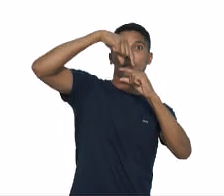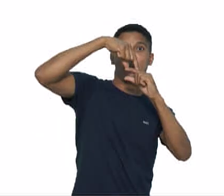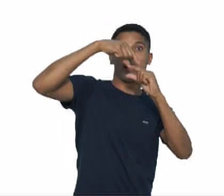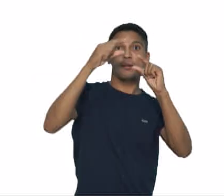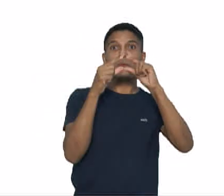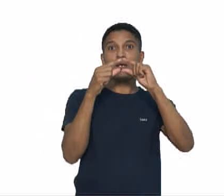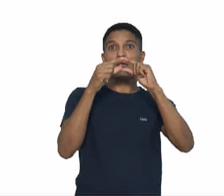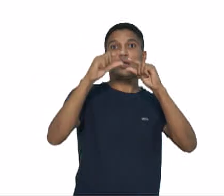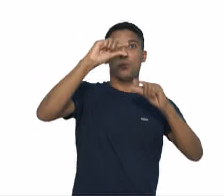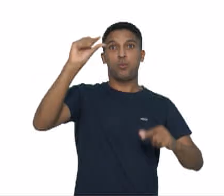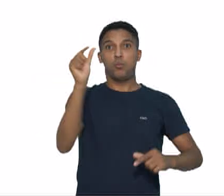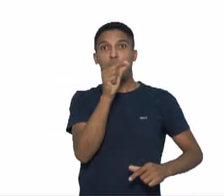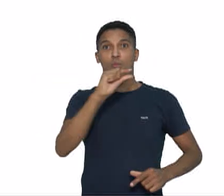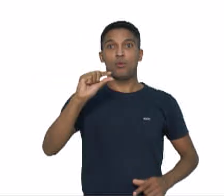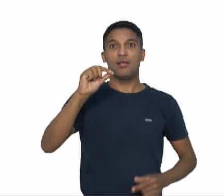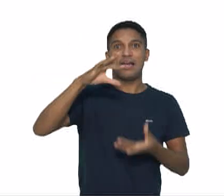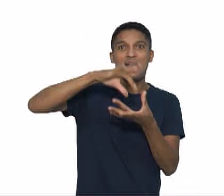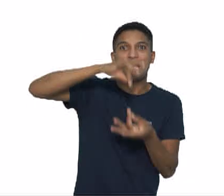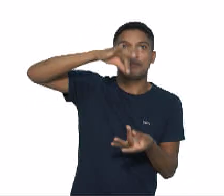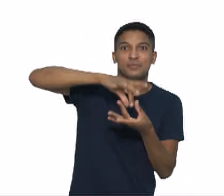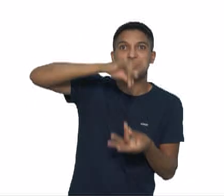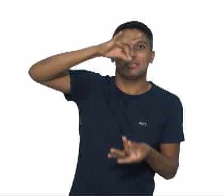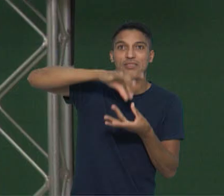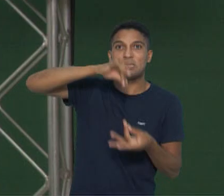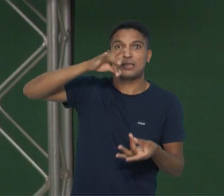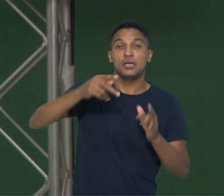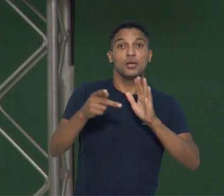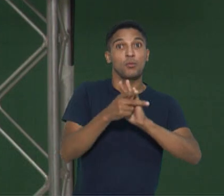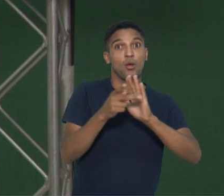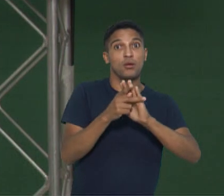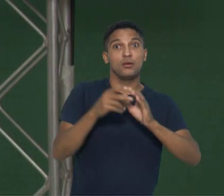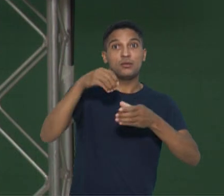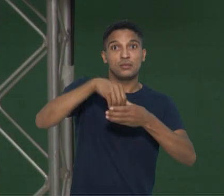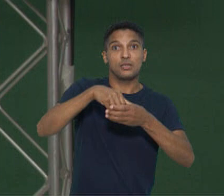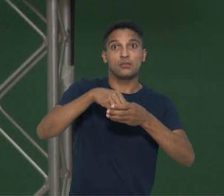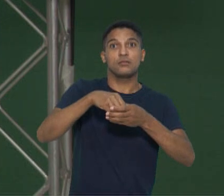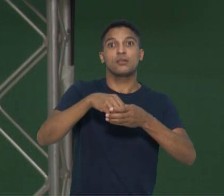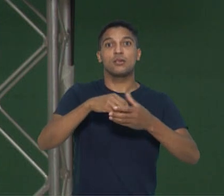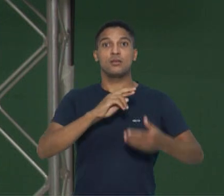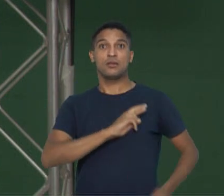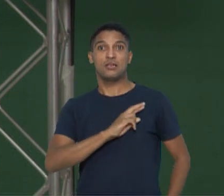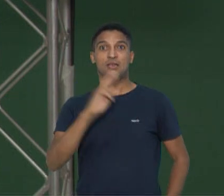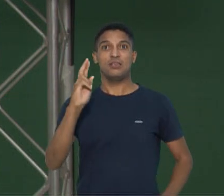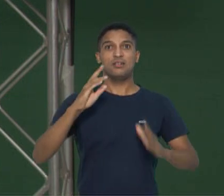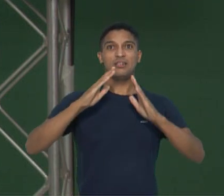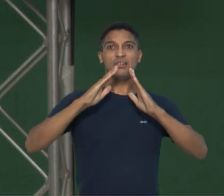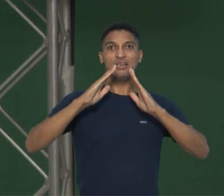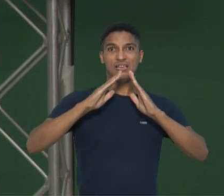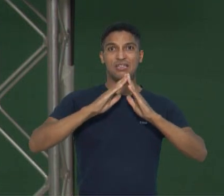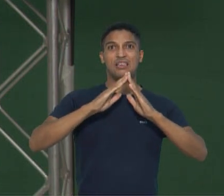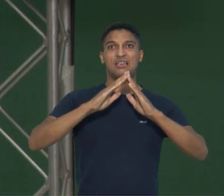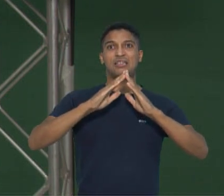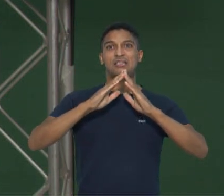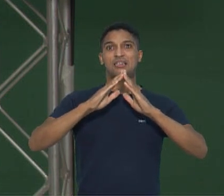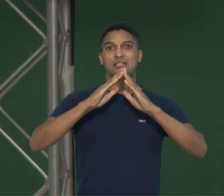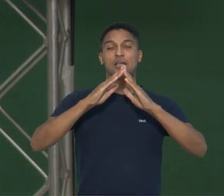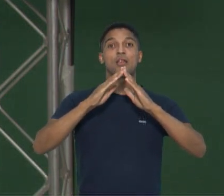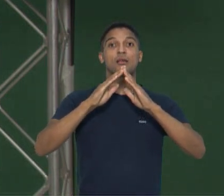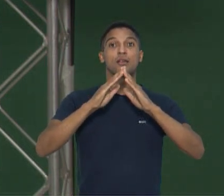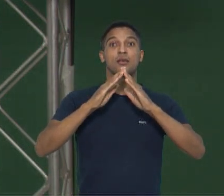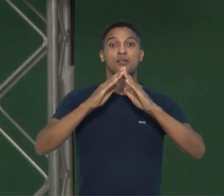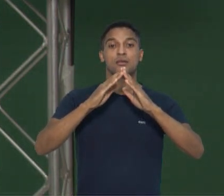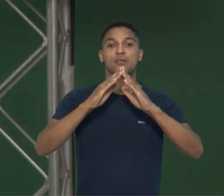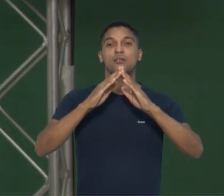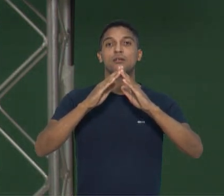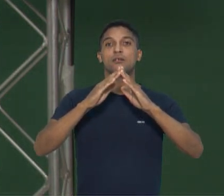dessa vertente religiosa. Então, gente, quando a gente fala aí, né, dessa vertente que é o protestantismo, eles não se utilizam